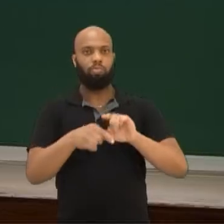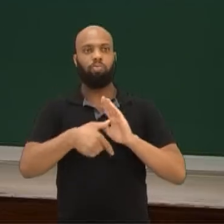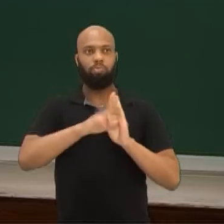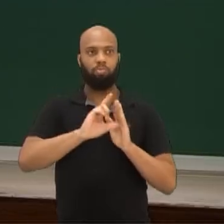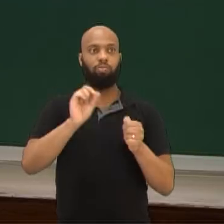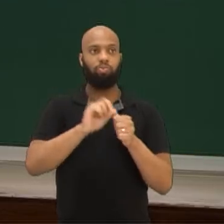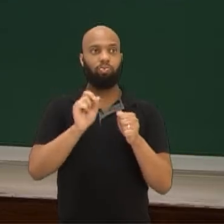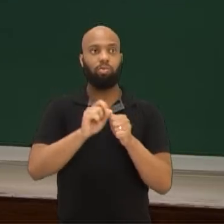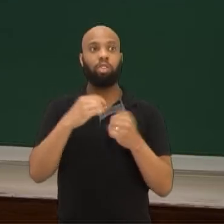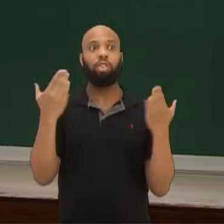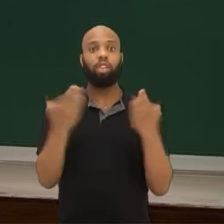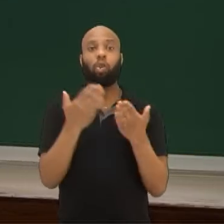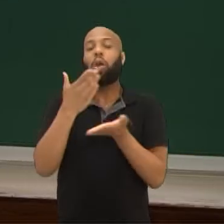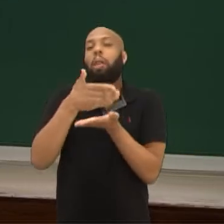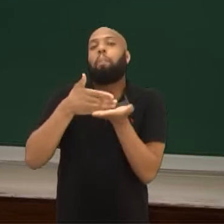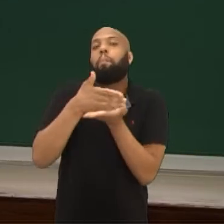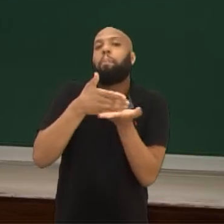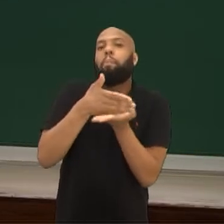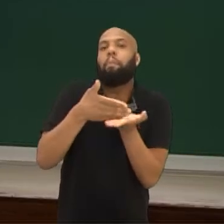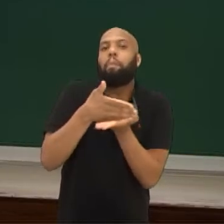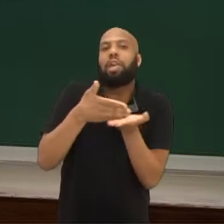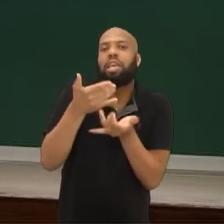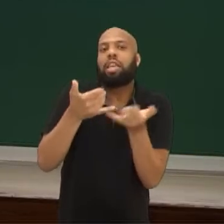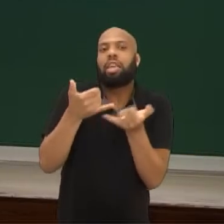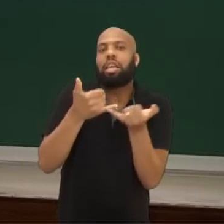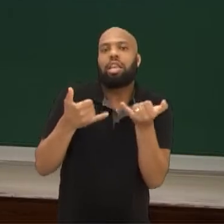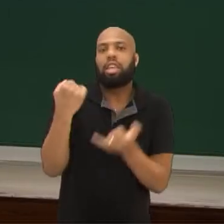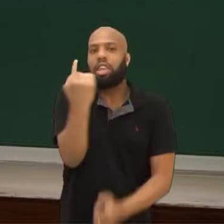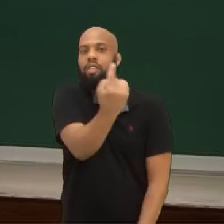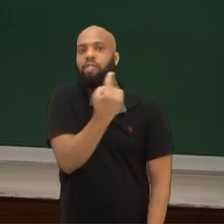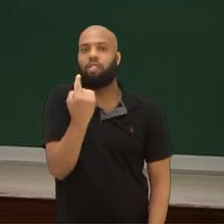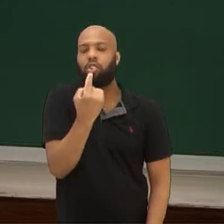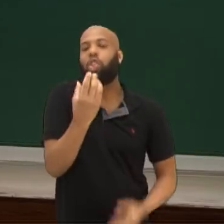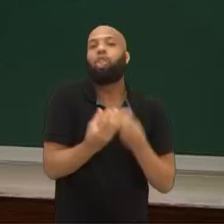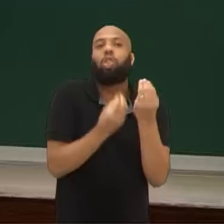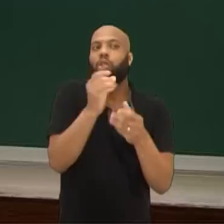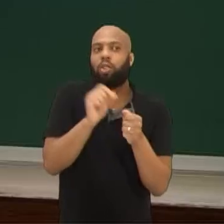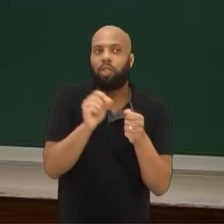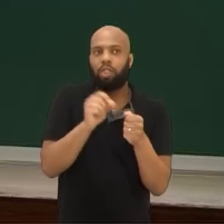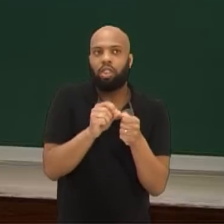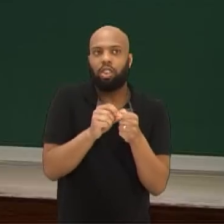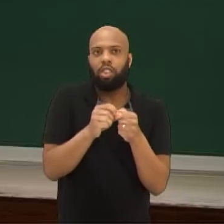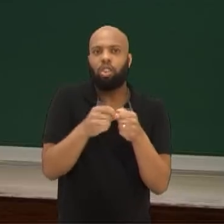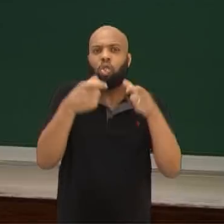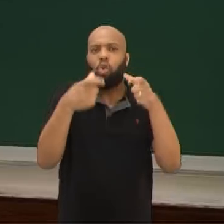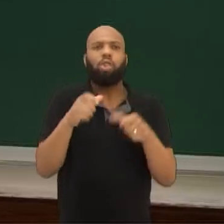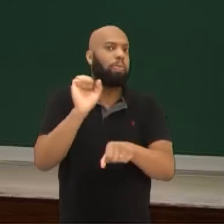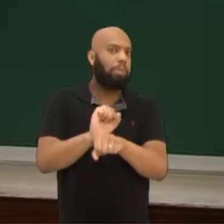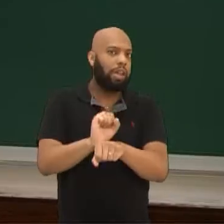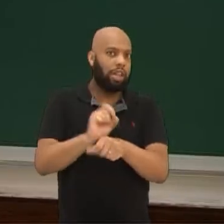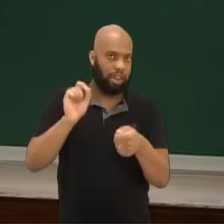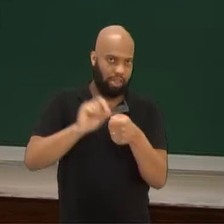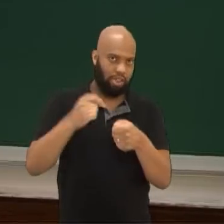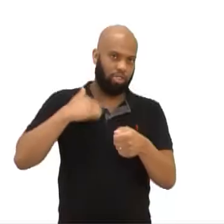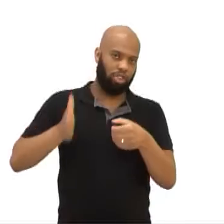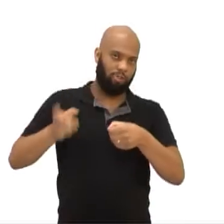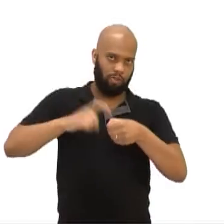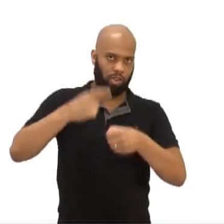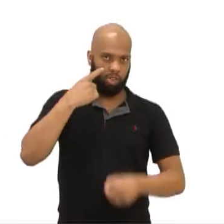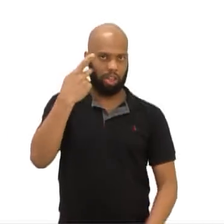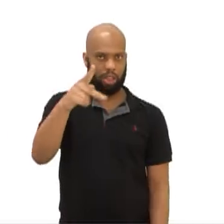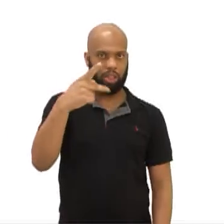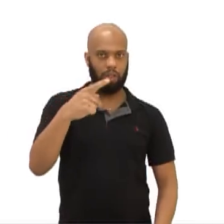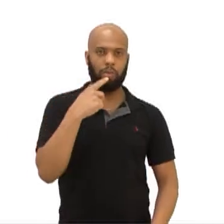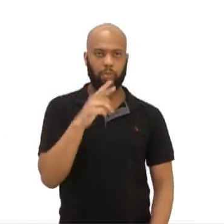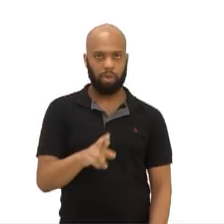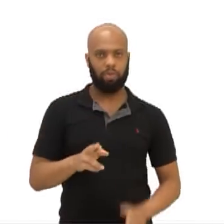anterior, e dê um giro de meia volta. Quando você fizer isso, qual será a sua posição agora? Um tempinho para vocês